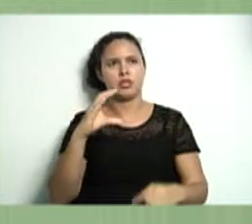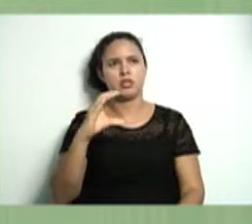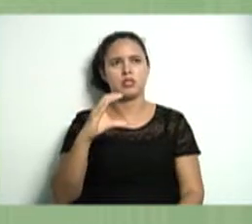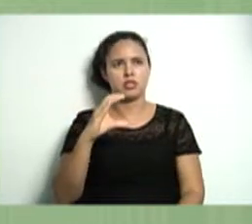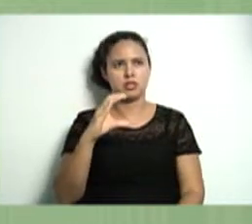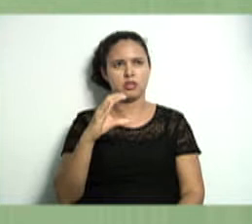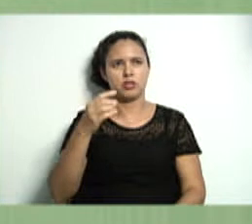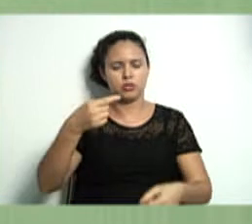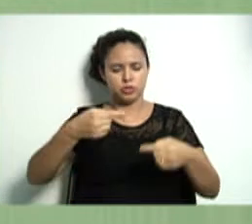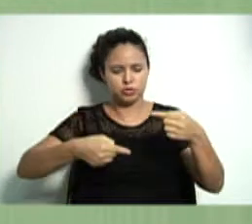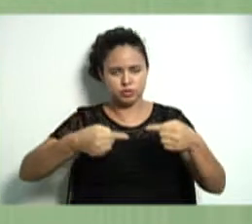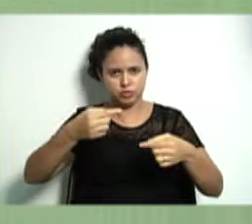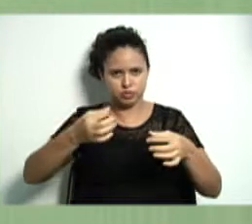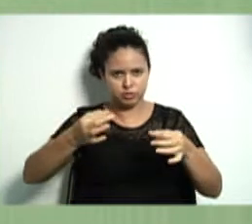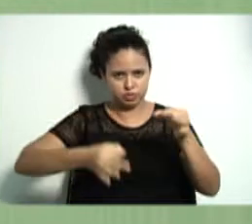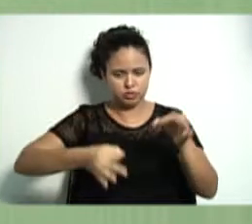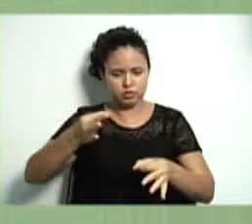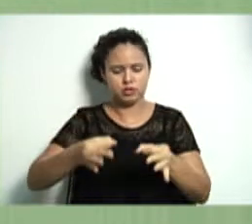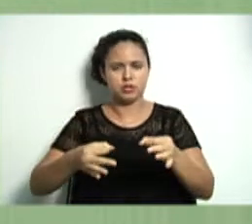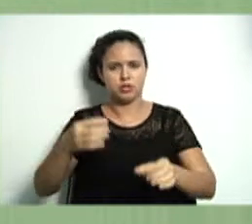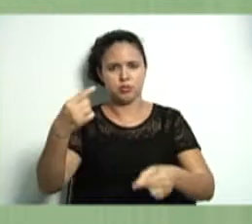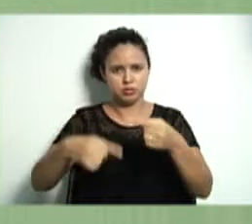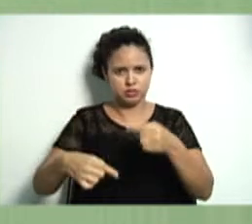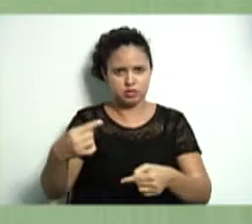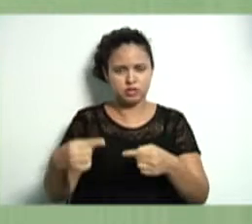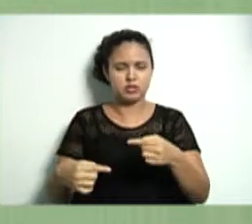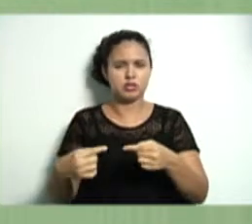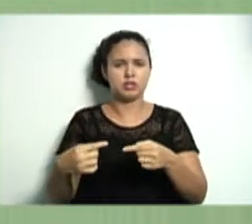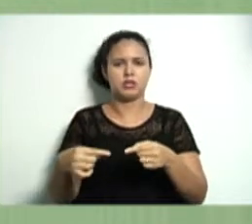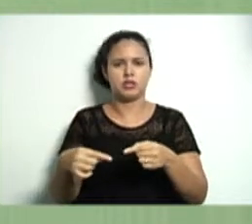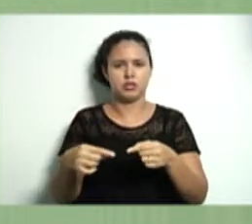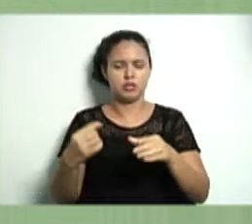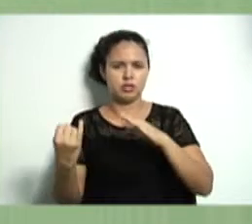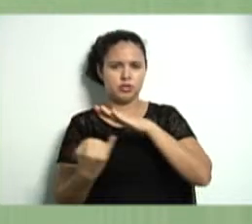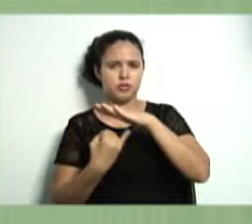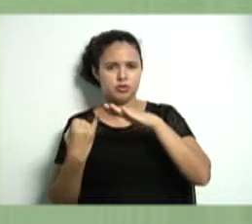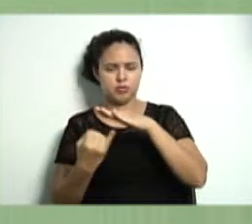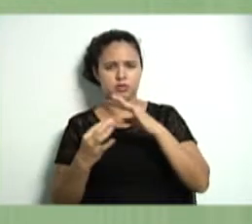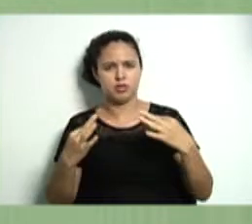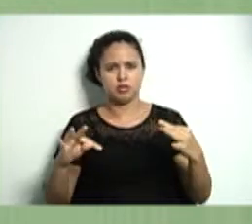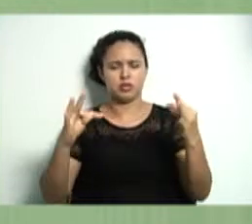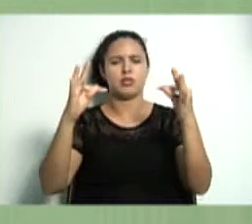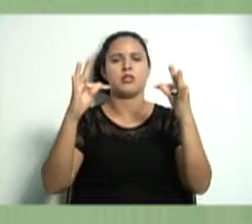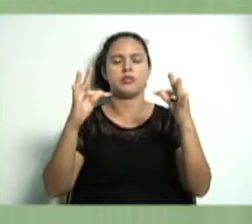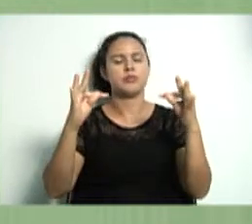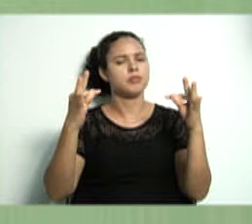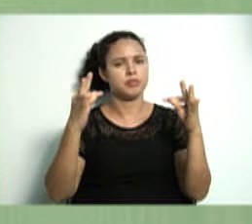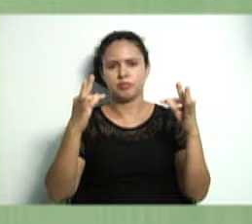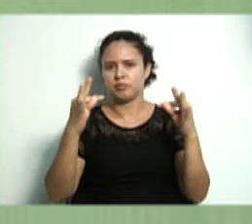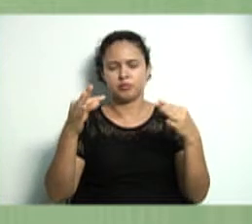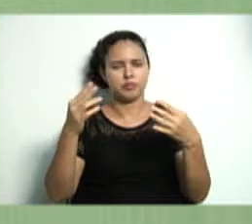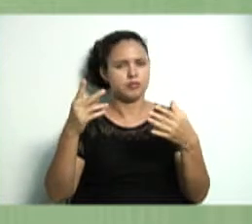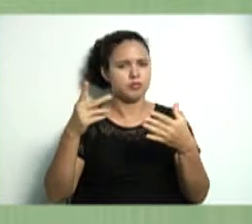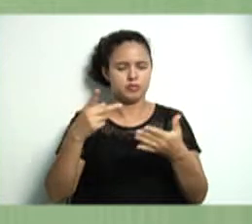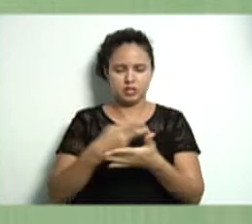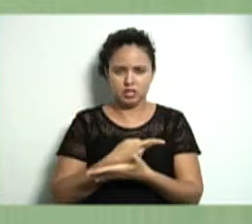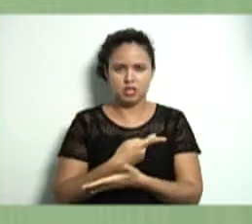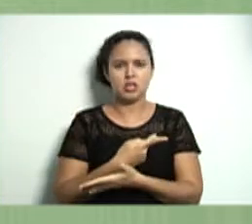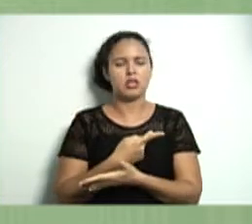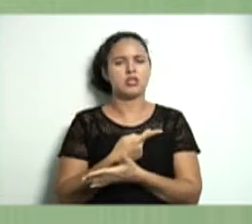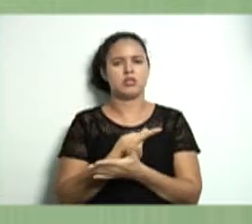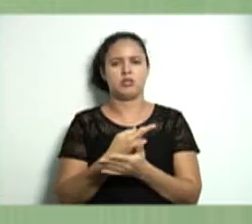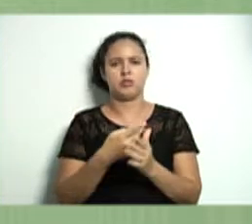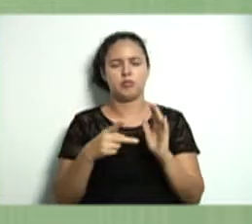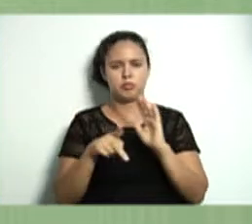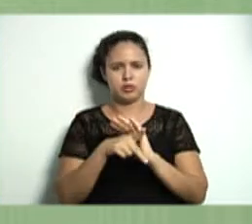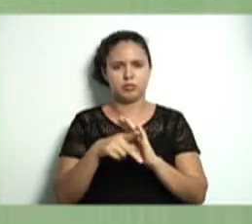C, nível jurídico, nível político, informal e tecnológico, novamente, são